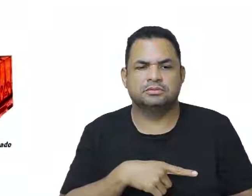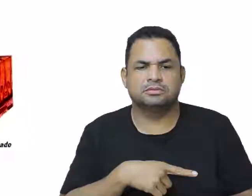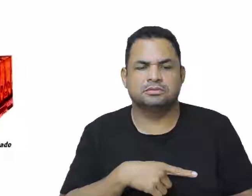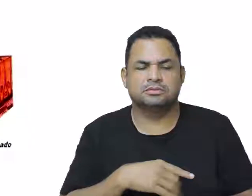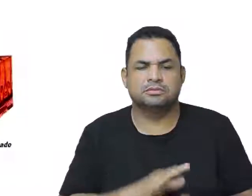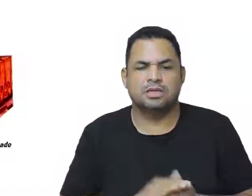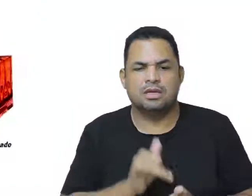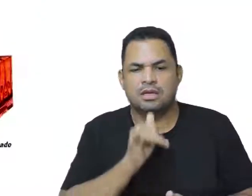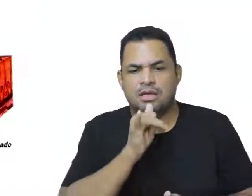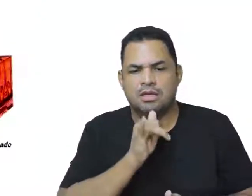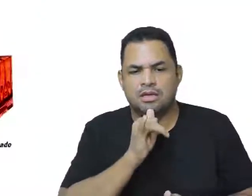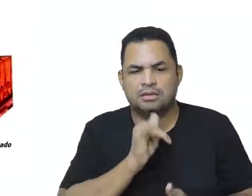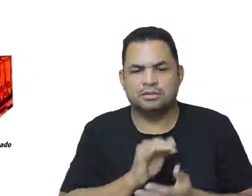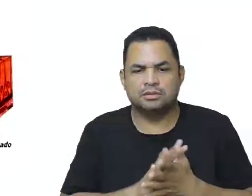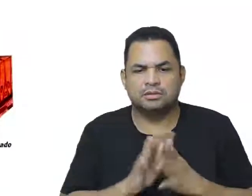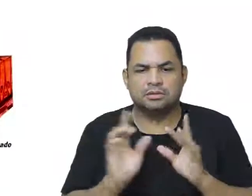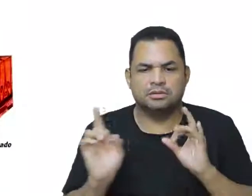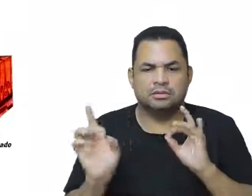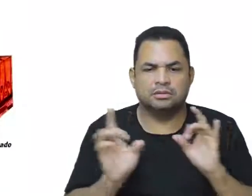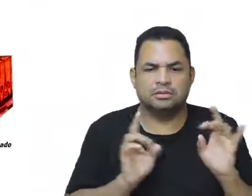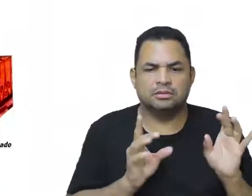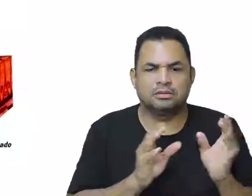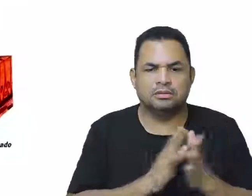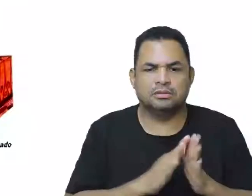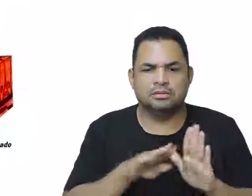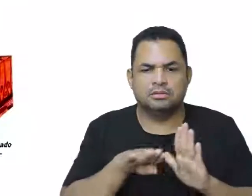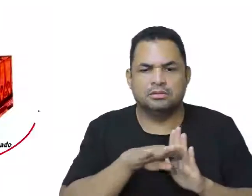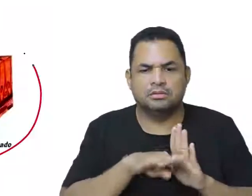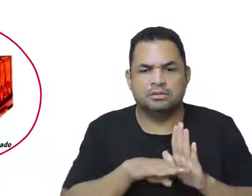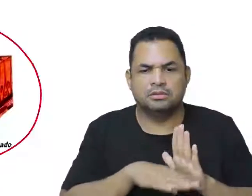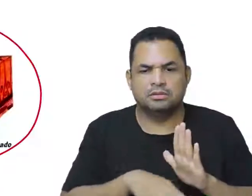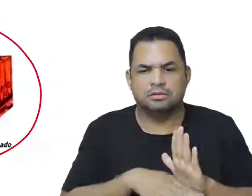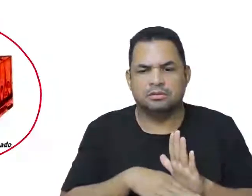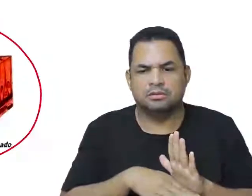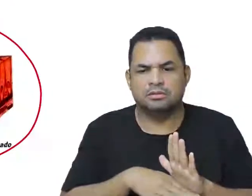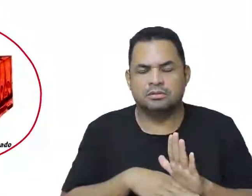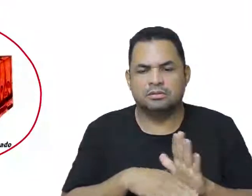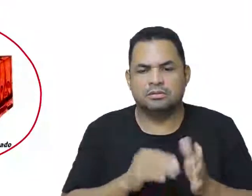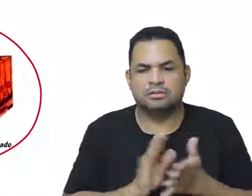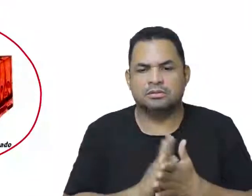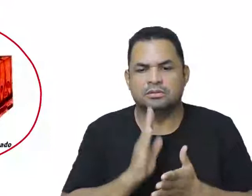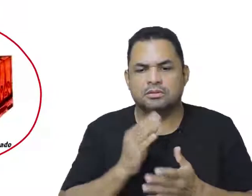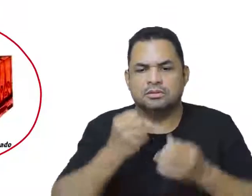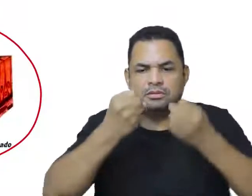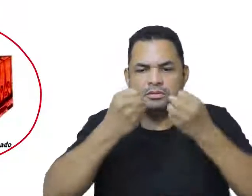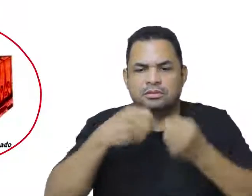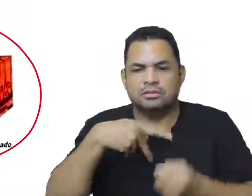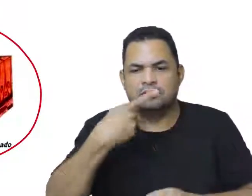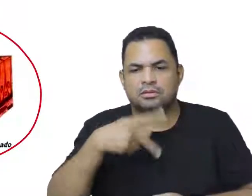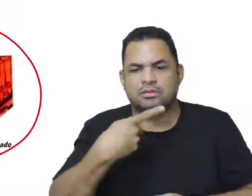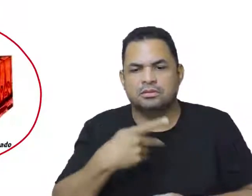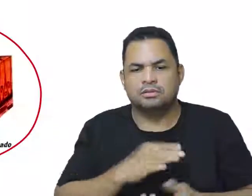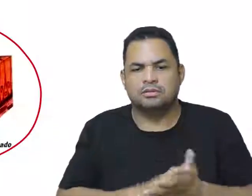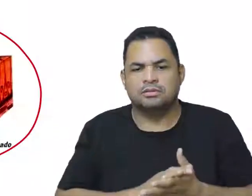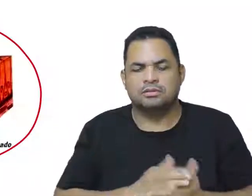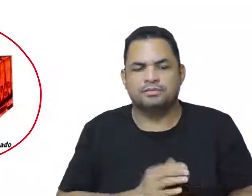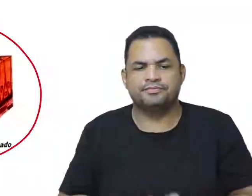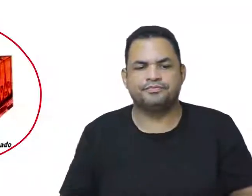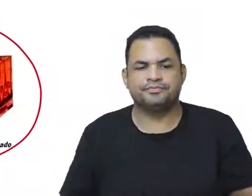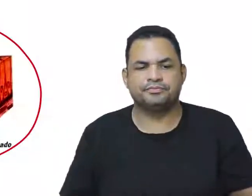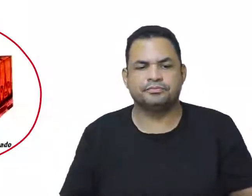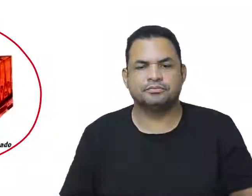um exemplo de cada um dessa classificação que eu falei. Ó. Ou seja,